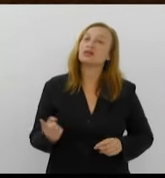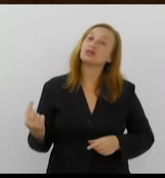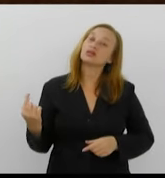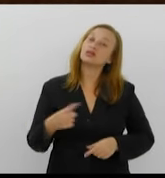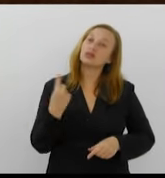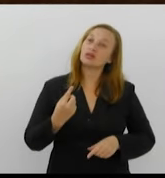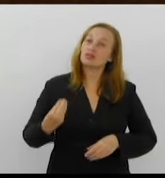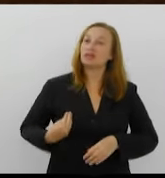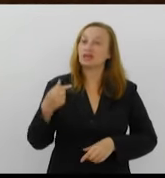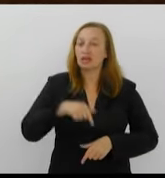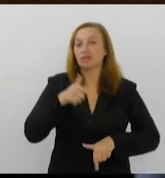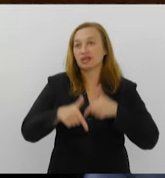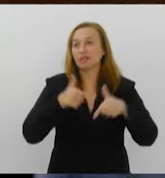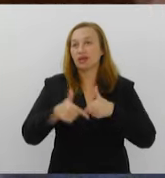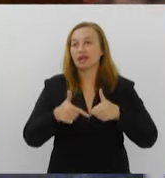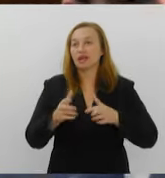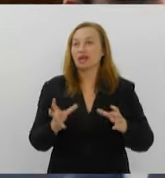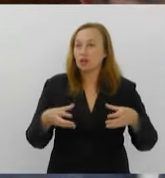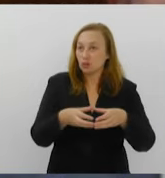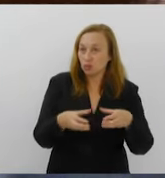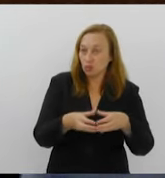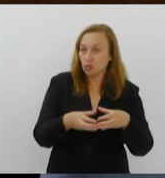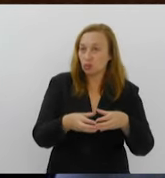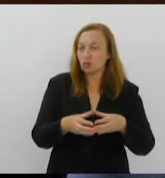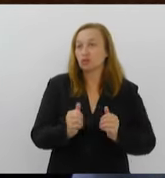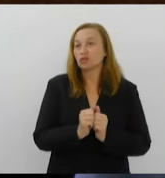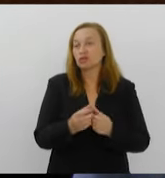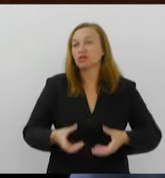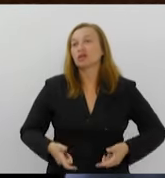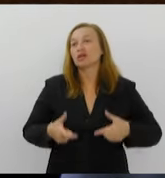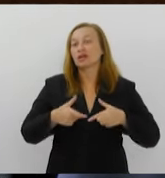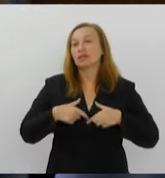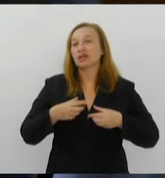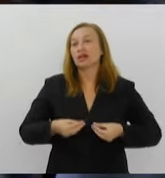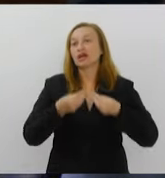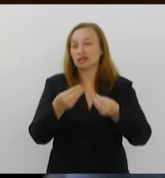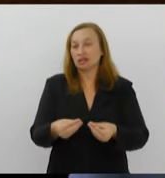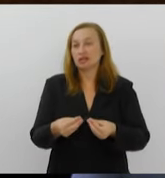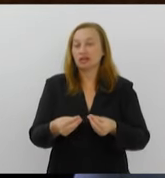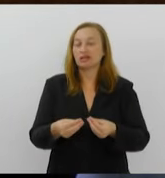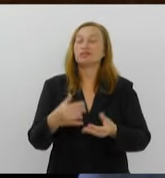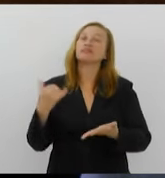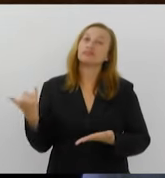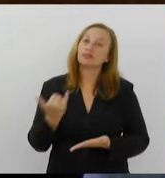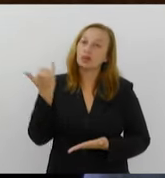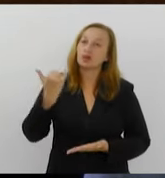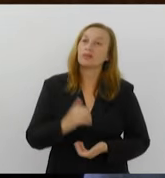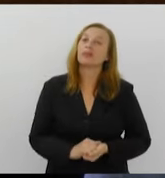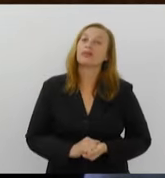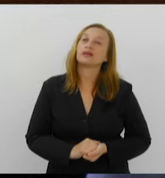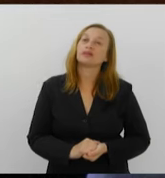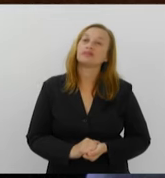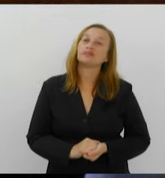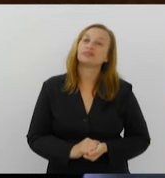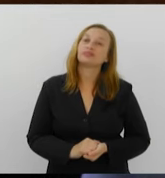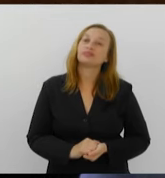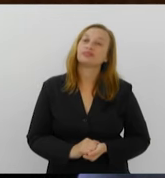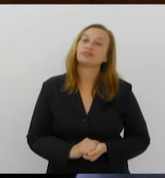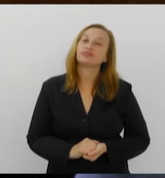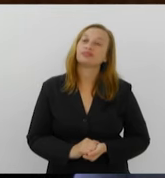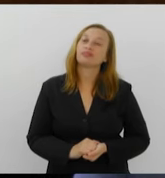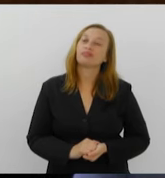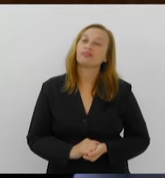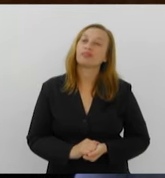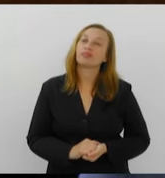atuar coletivamente e estaremos entregando essa importante medalha, essa importante comenda a essa